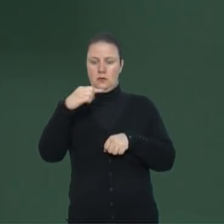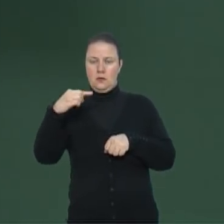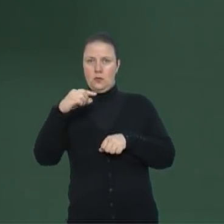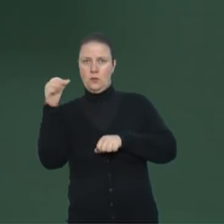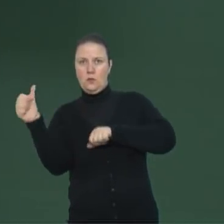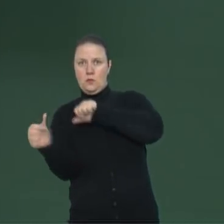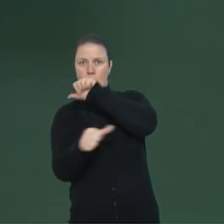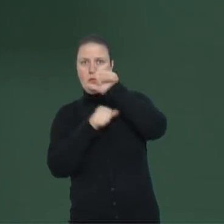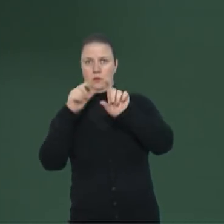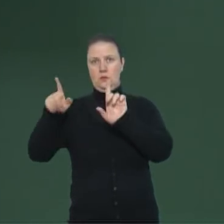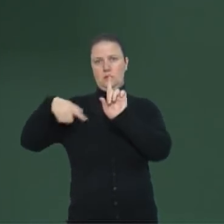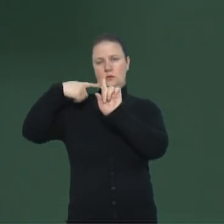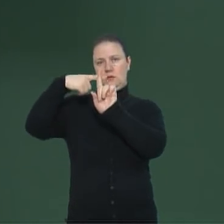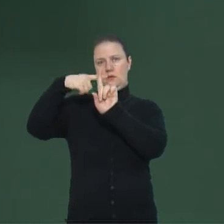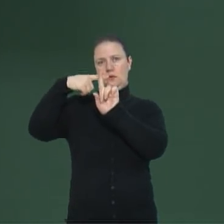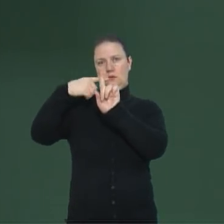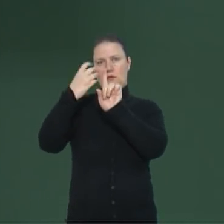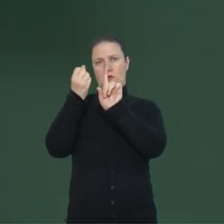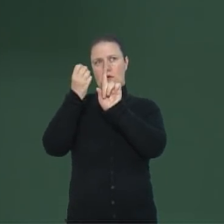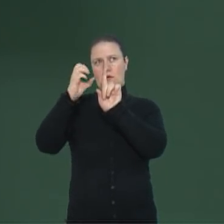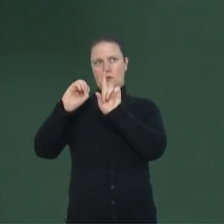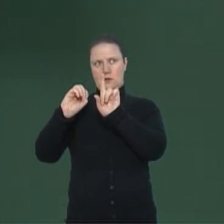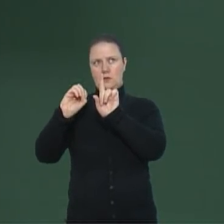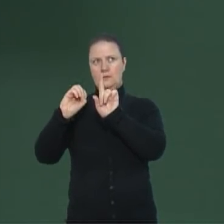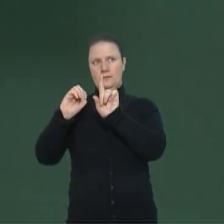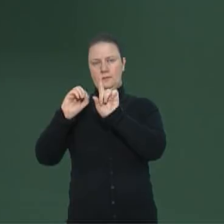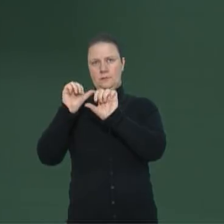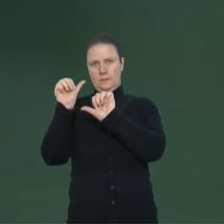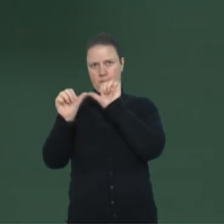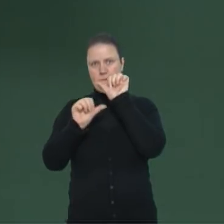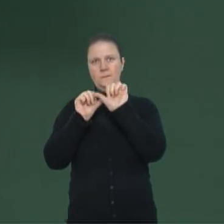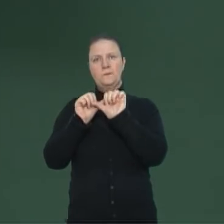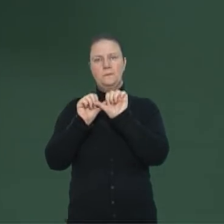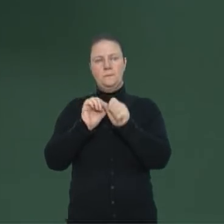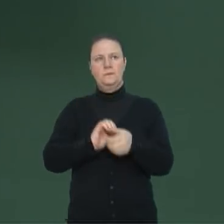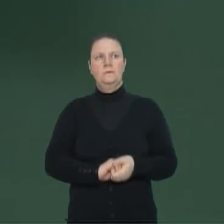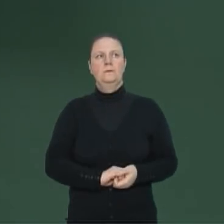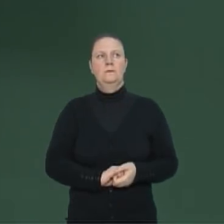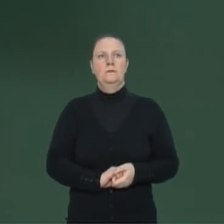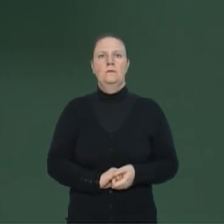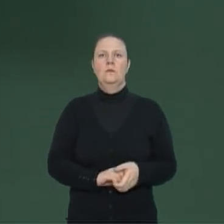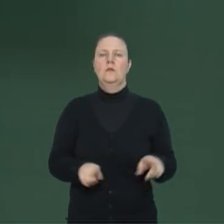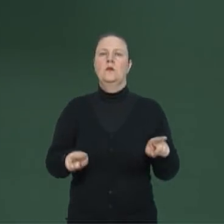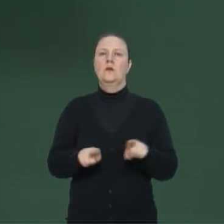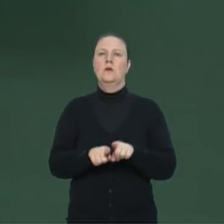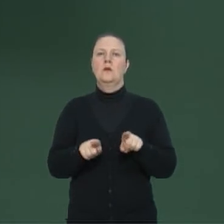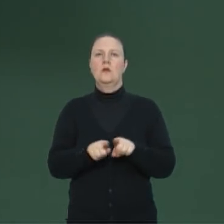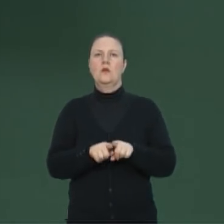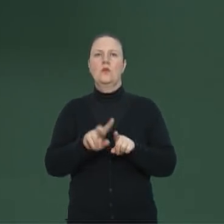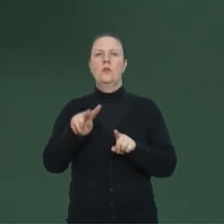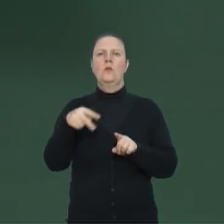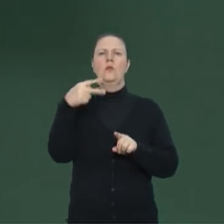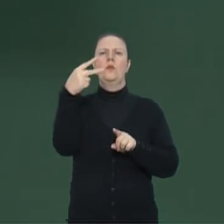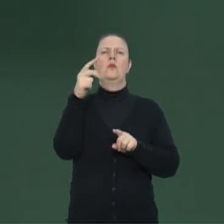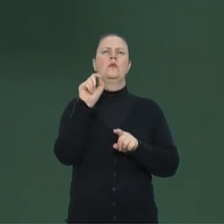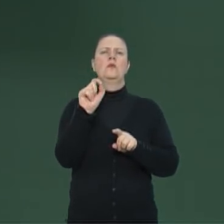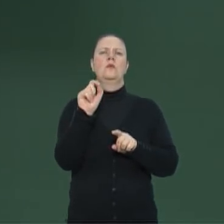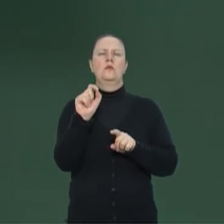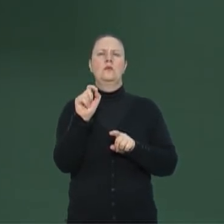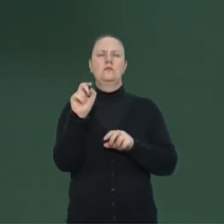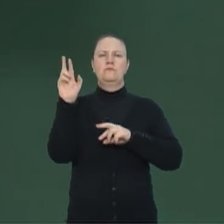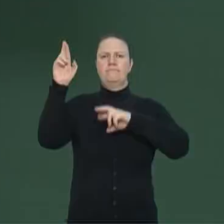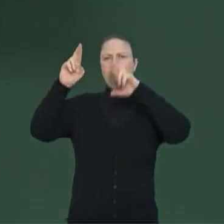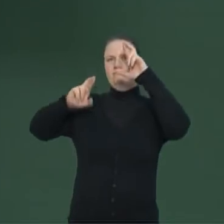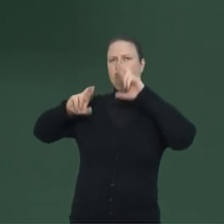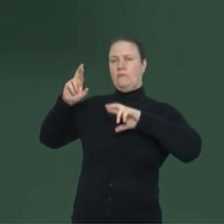positivo, né? Olha lá, 60 positivo, está negativo, positivo, né? E aí a gente completa o quadrado. O que é o completar quadrado? Você analisa